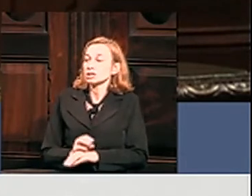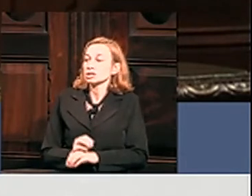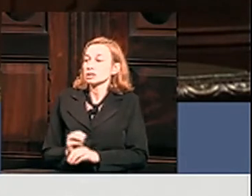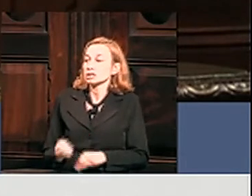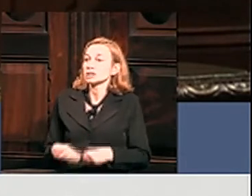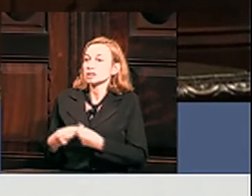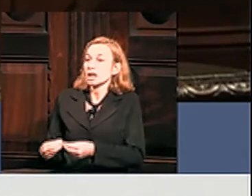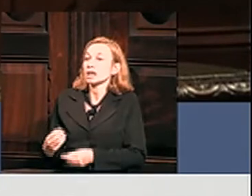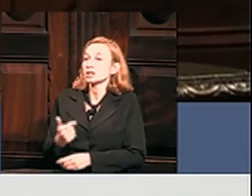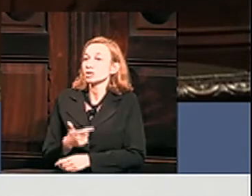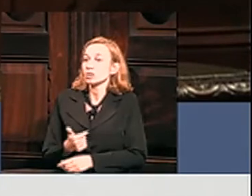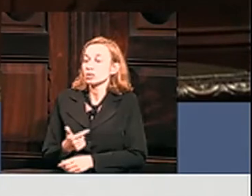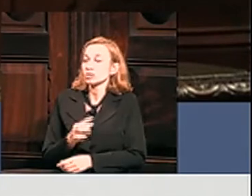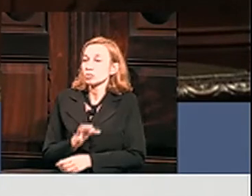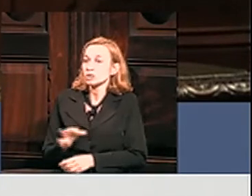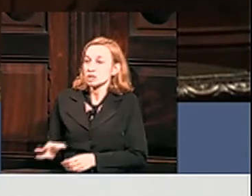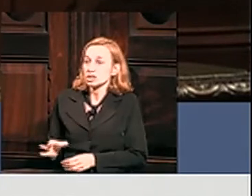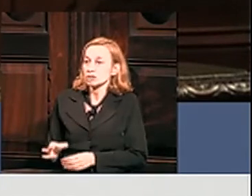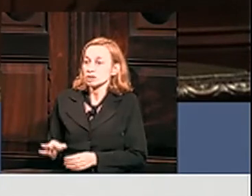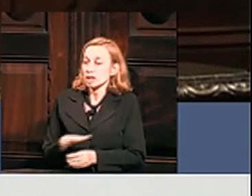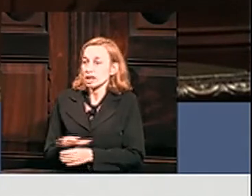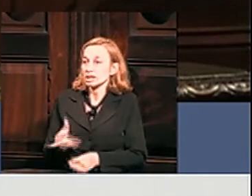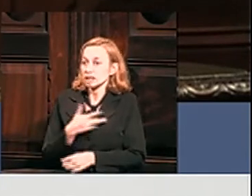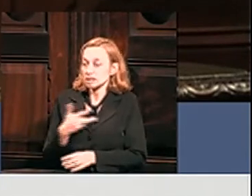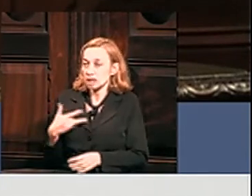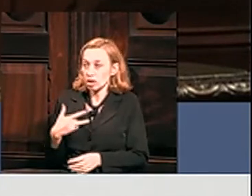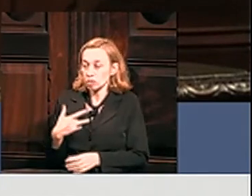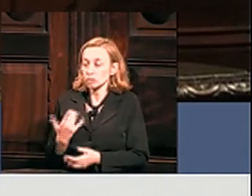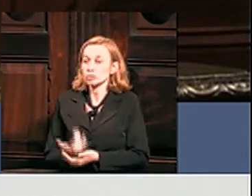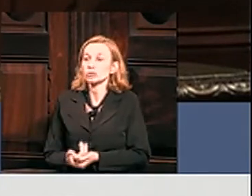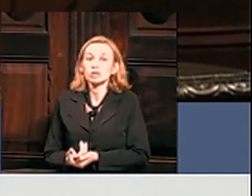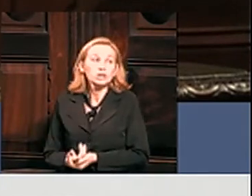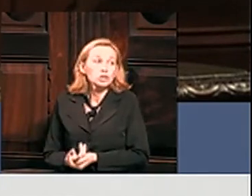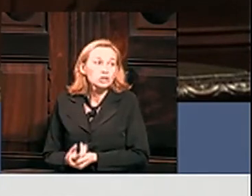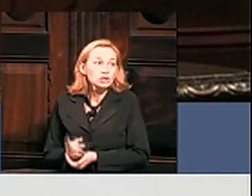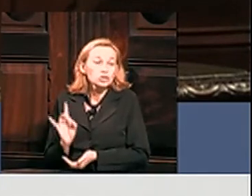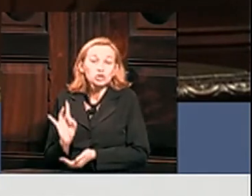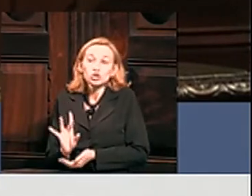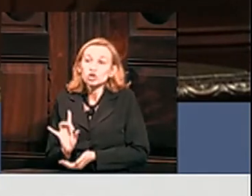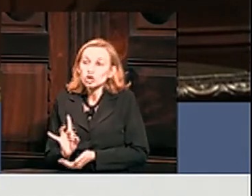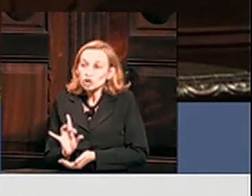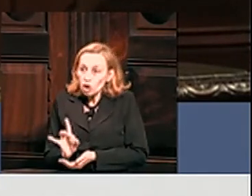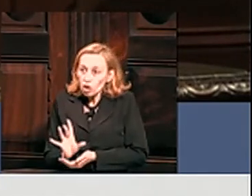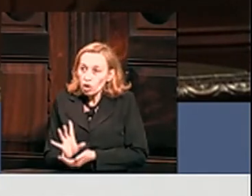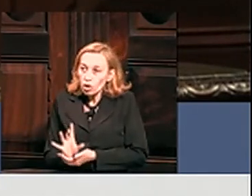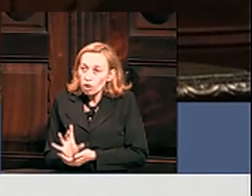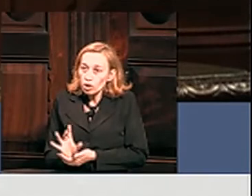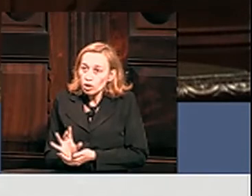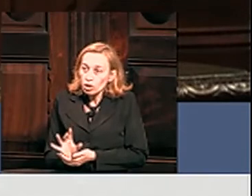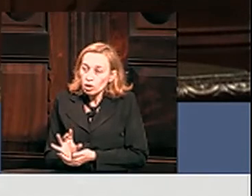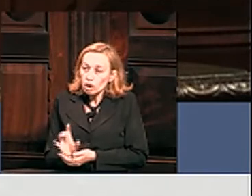12% dos impostos na saúde, tendo investido somente